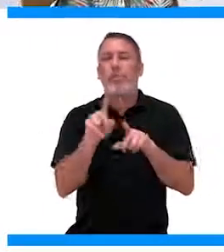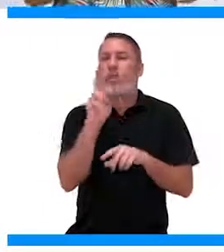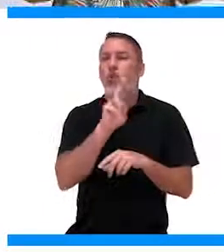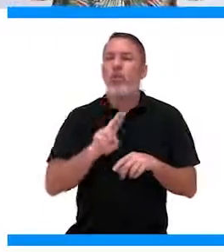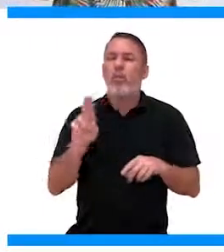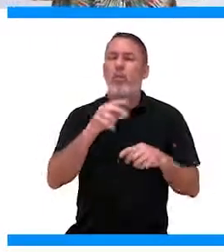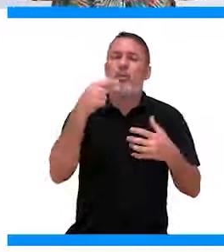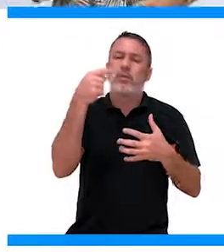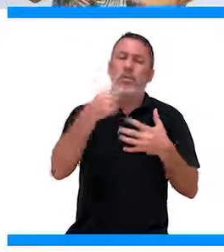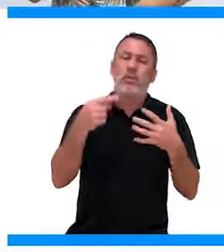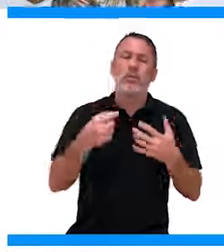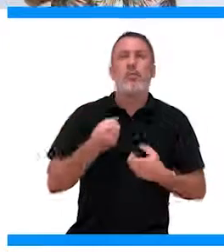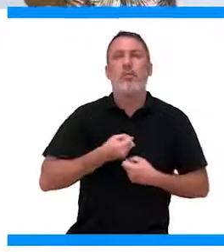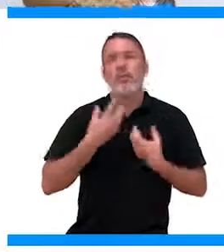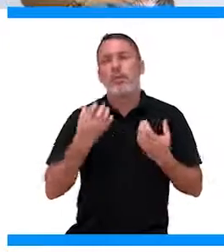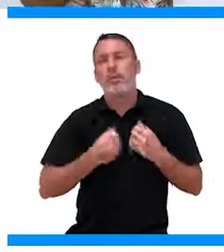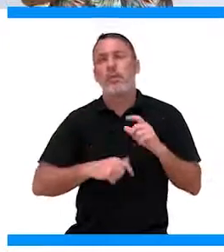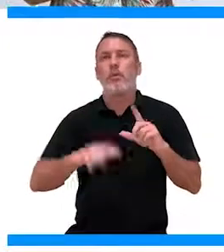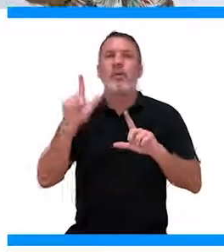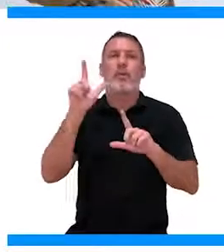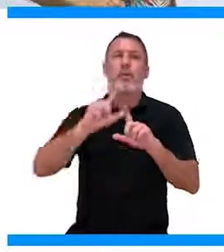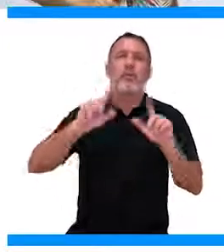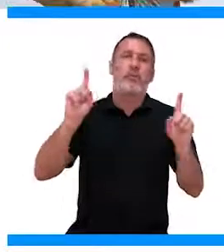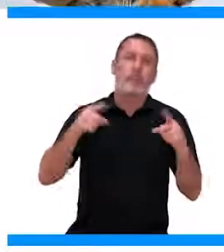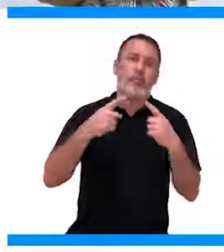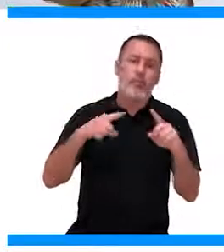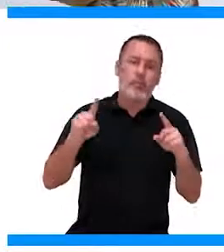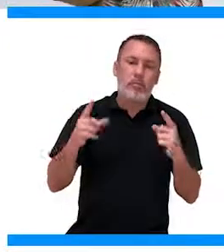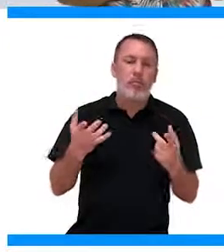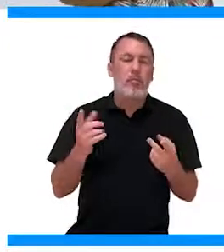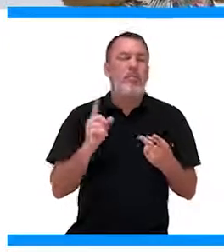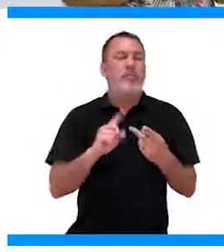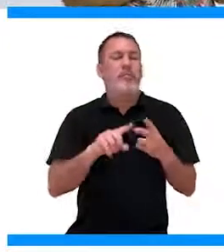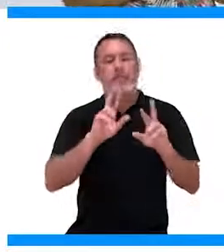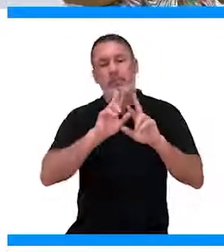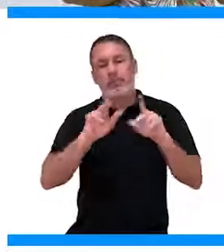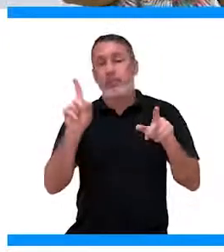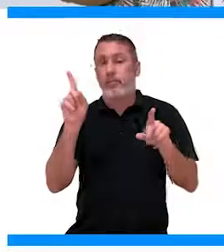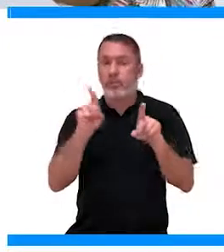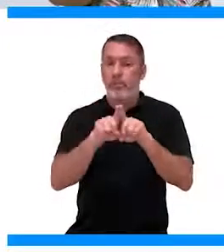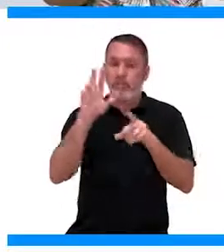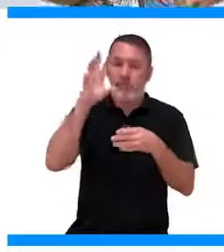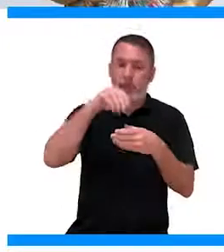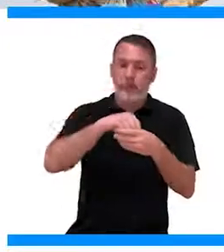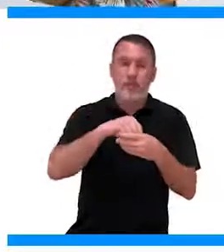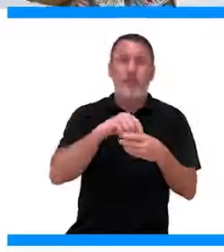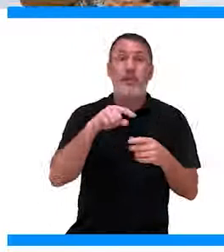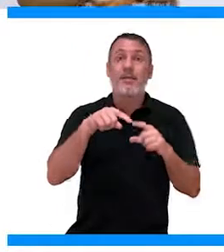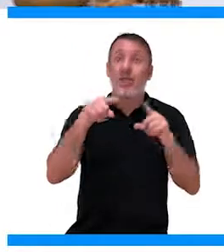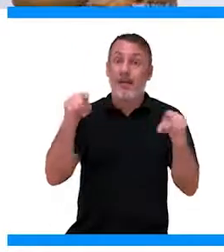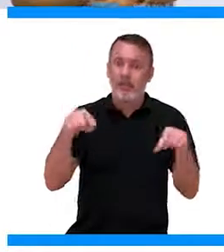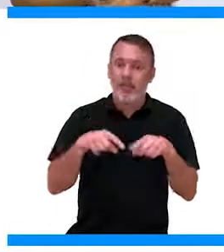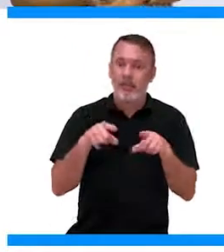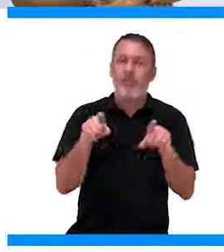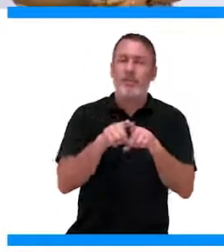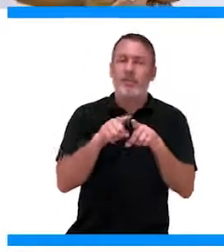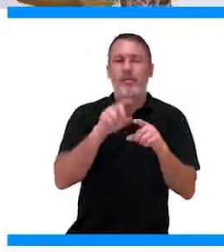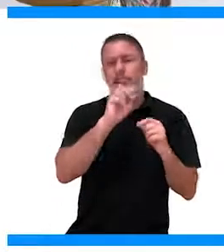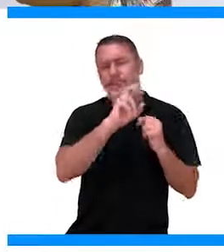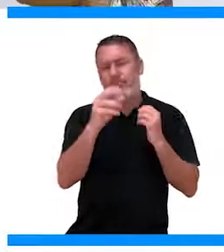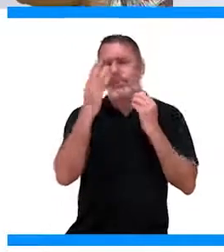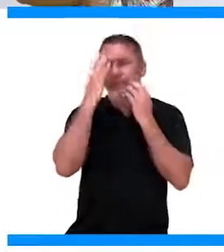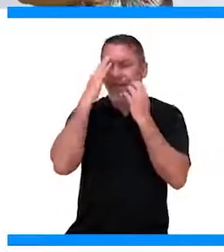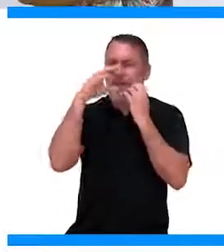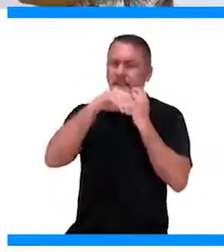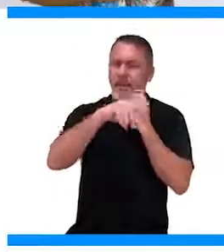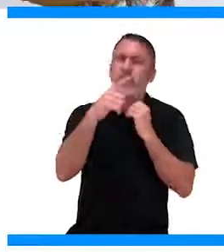em vários gêneros textuais, como poesia, letra de música, e também muito usuais na fala, né? A gente